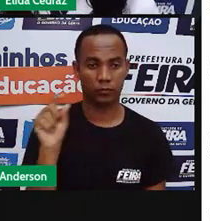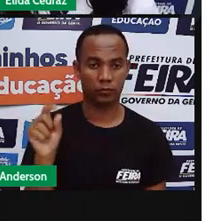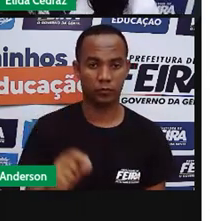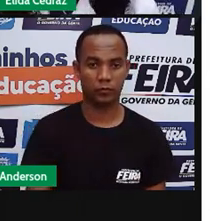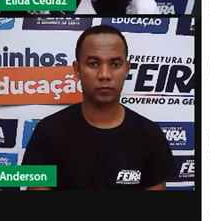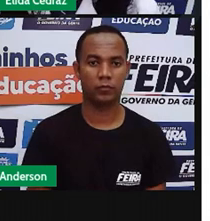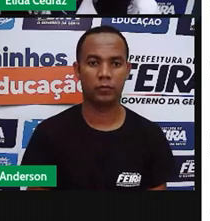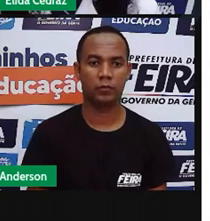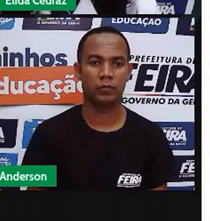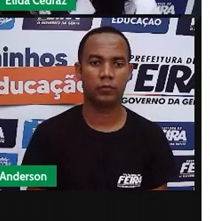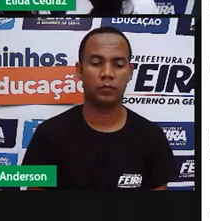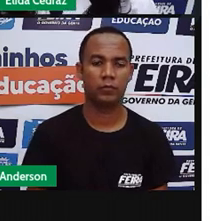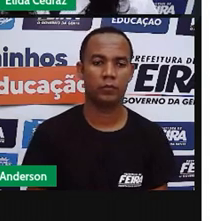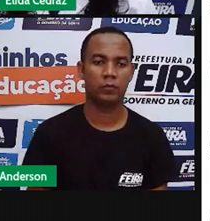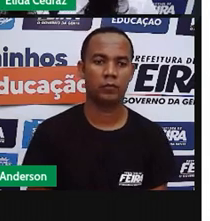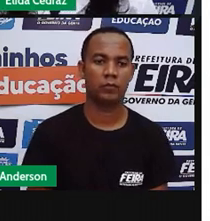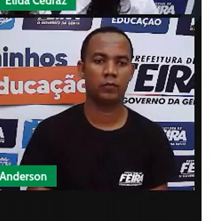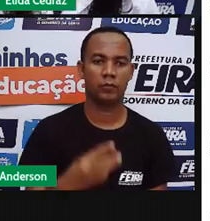lá? Terceiro andar.